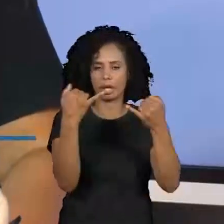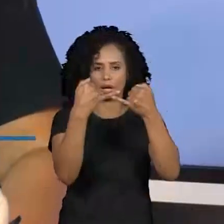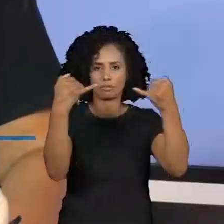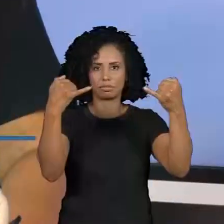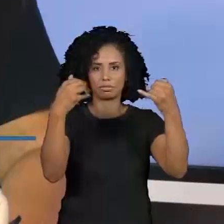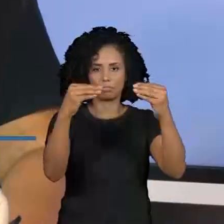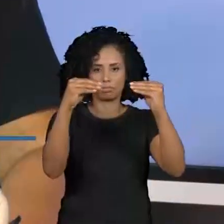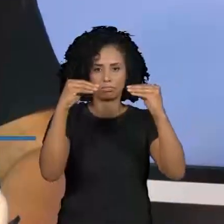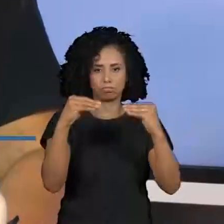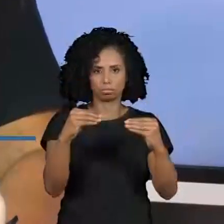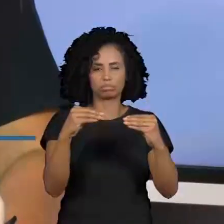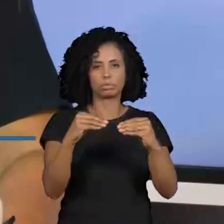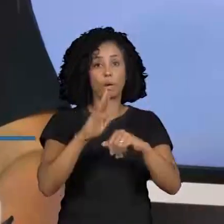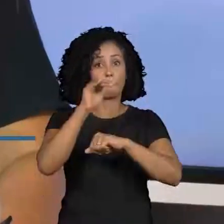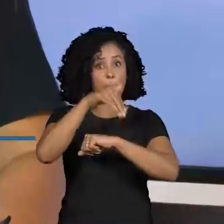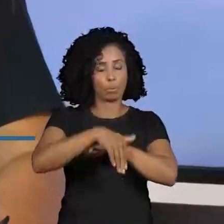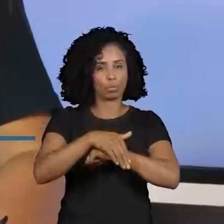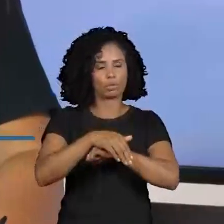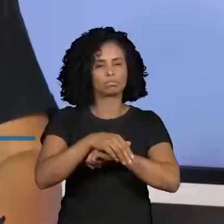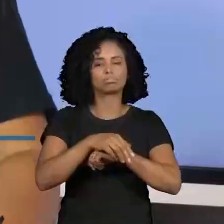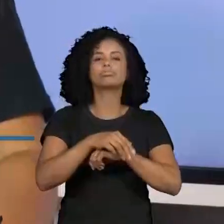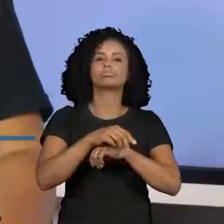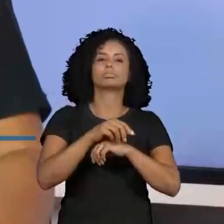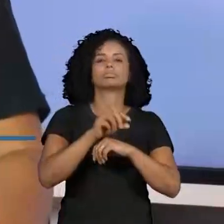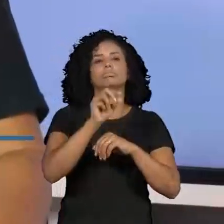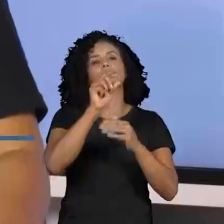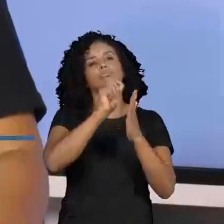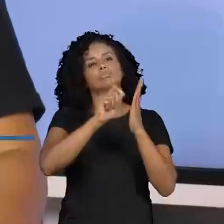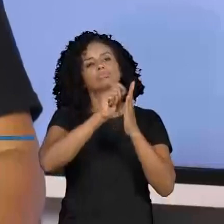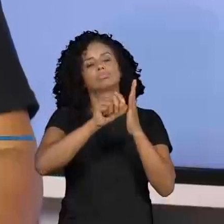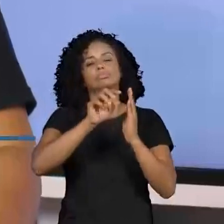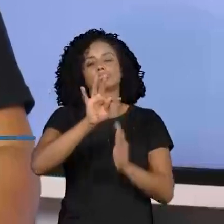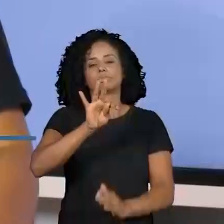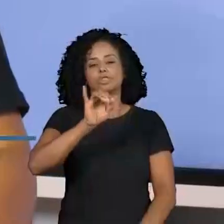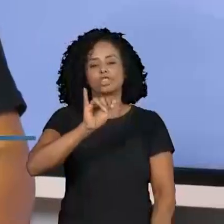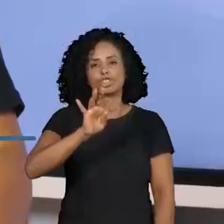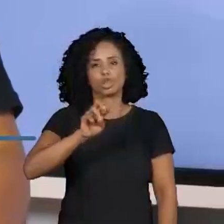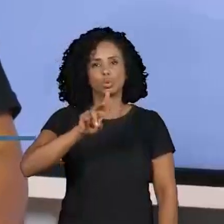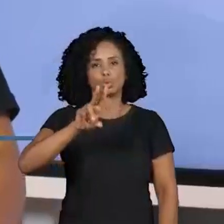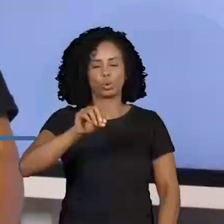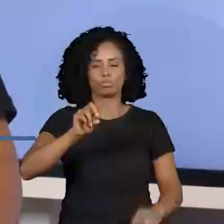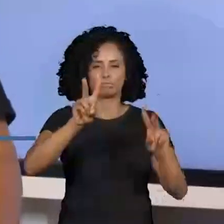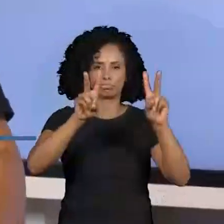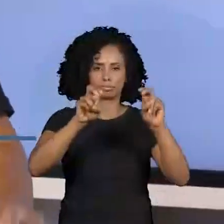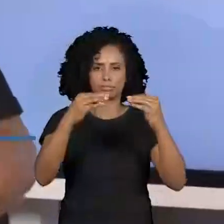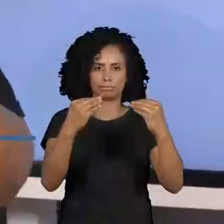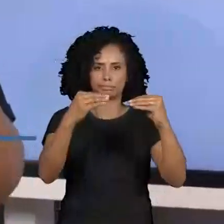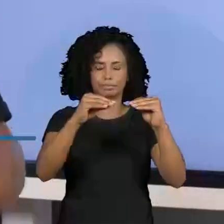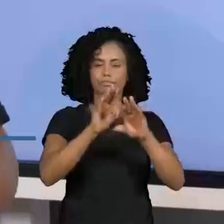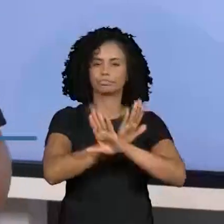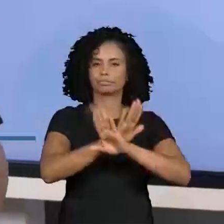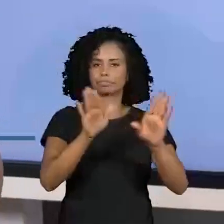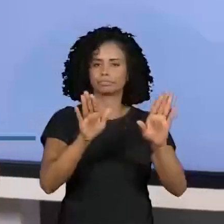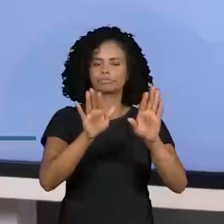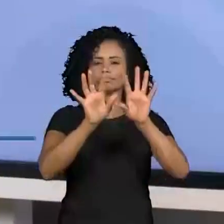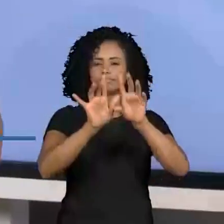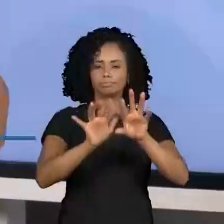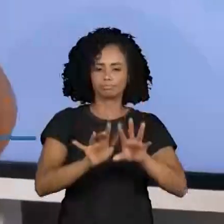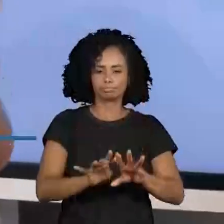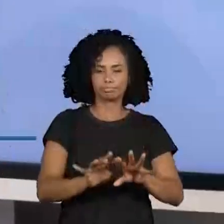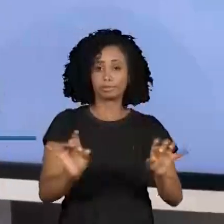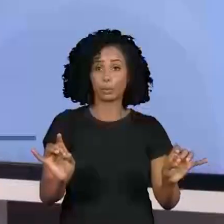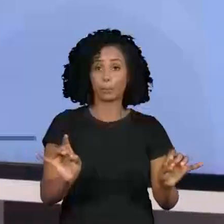escreve título, para você lembrar que precisa pôr o título, certo? E às vezes fica mais interessante depois que você terminou a sua